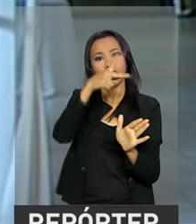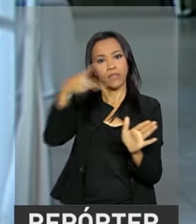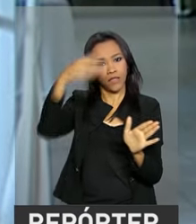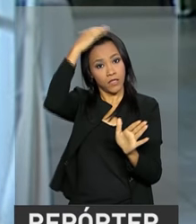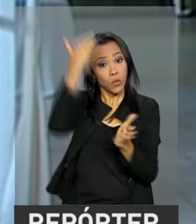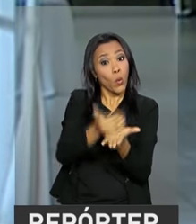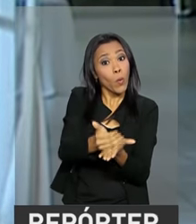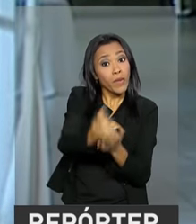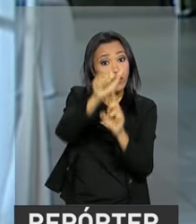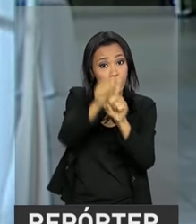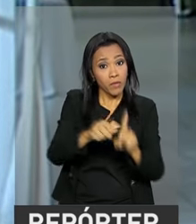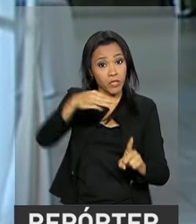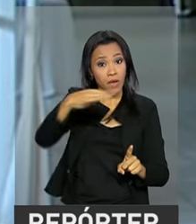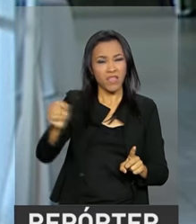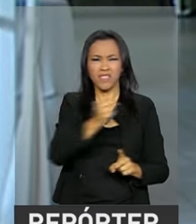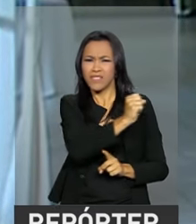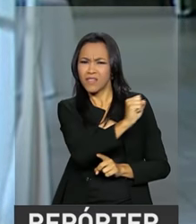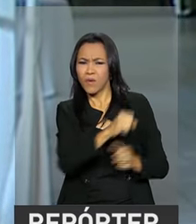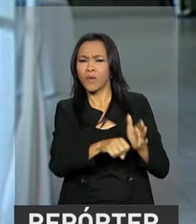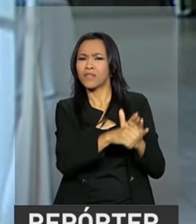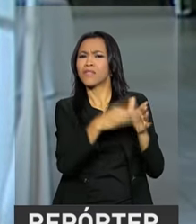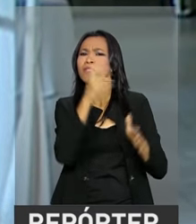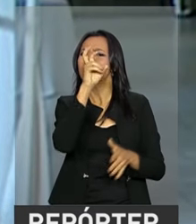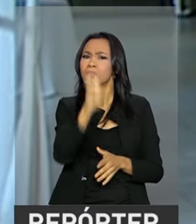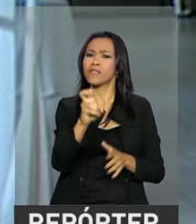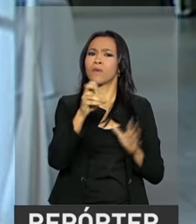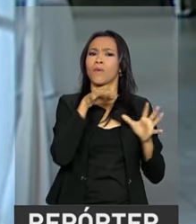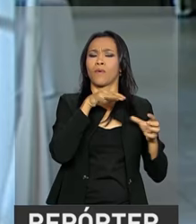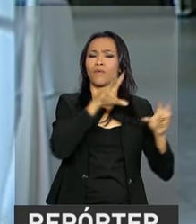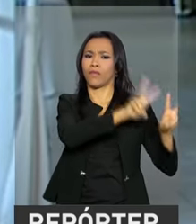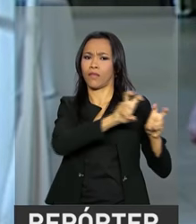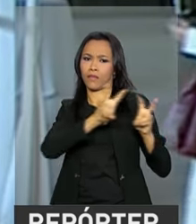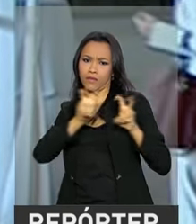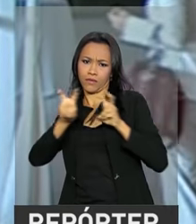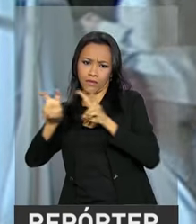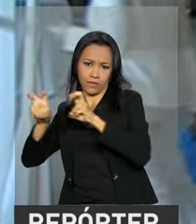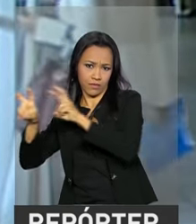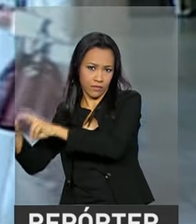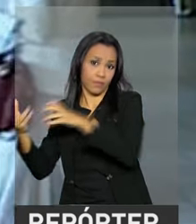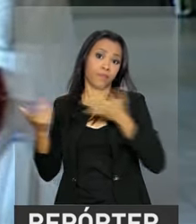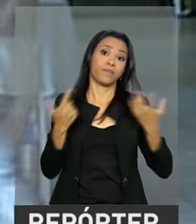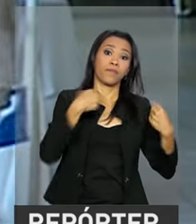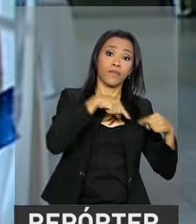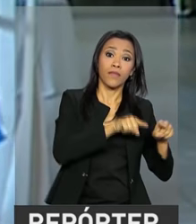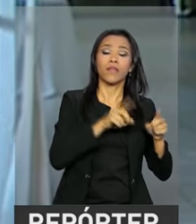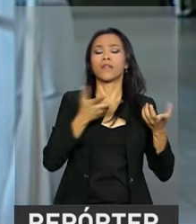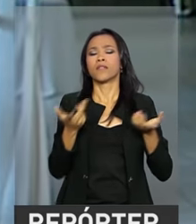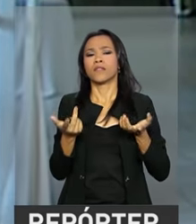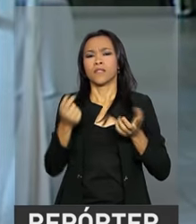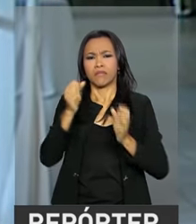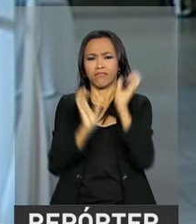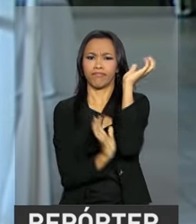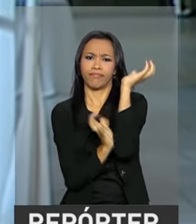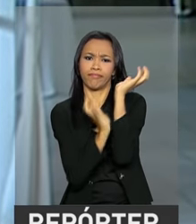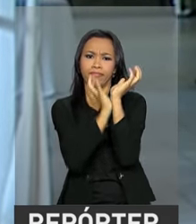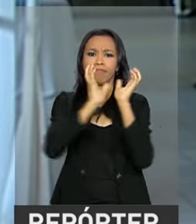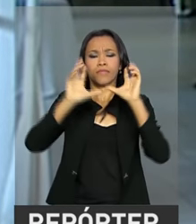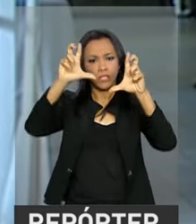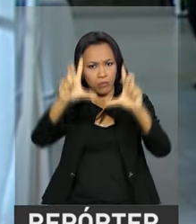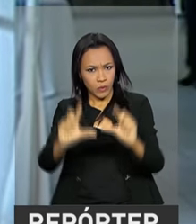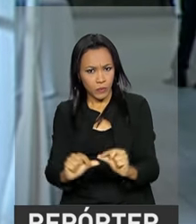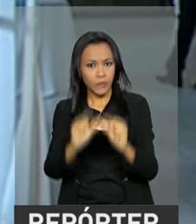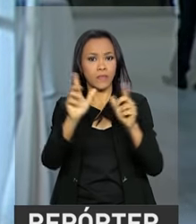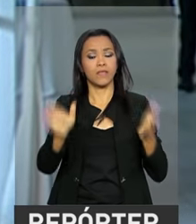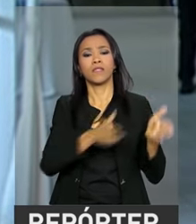em 5 áreas: educação básica, agronegócio, produtividade, competitividade, desburocratização e modernização